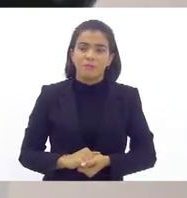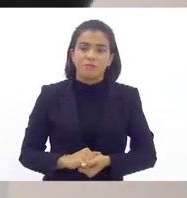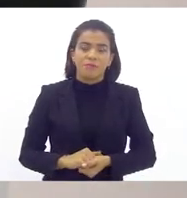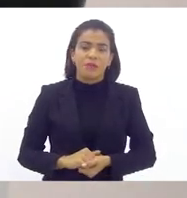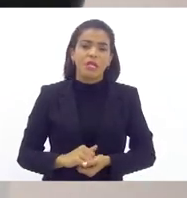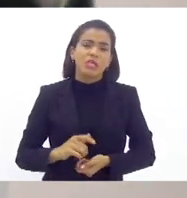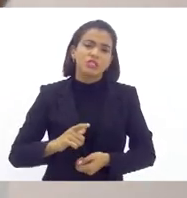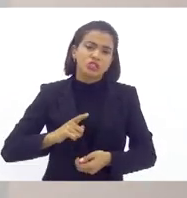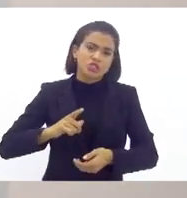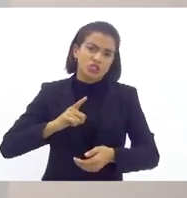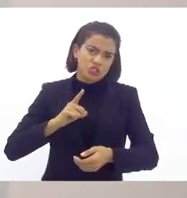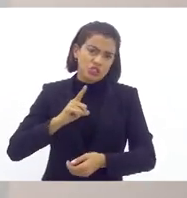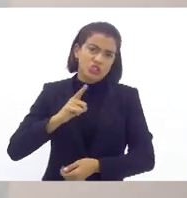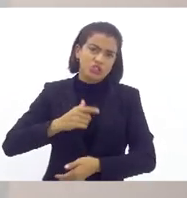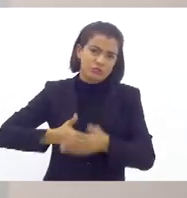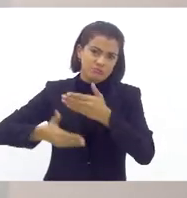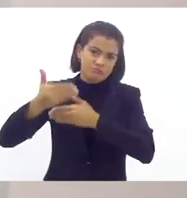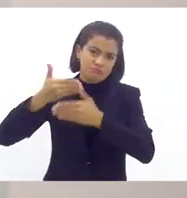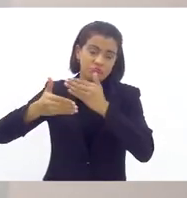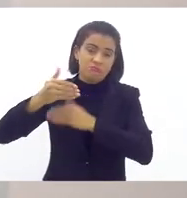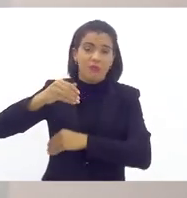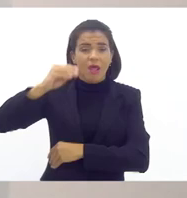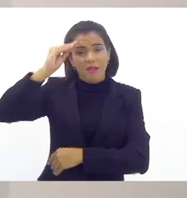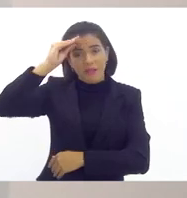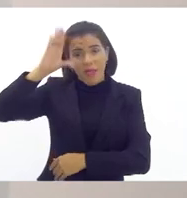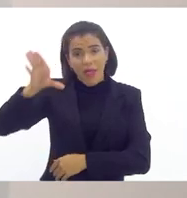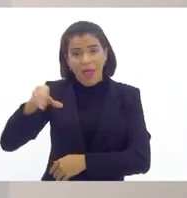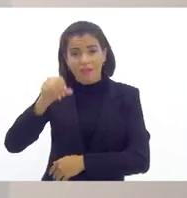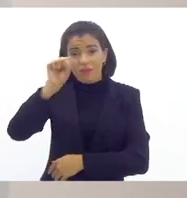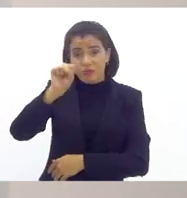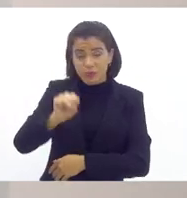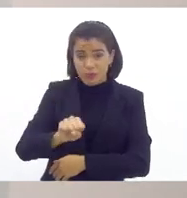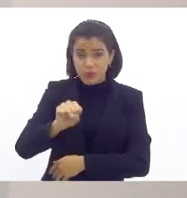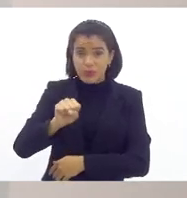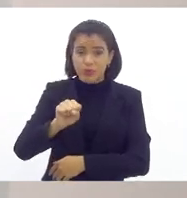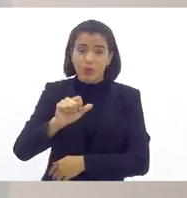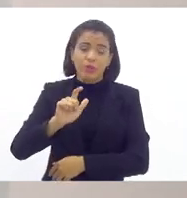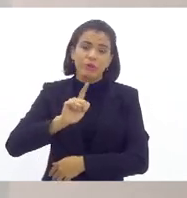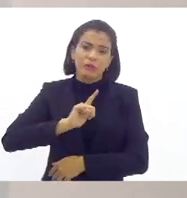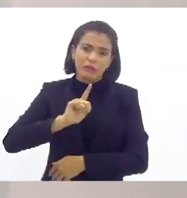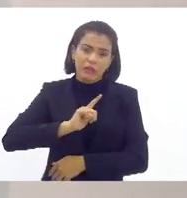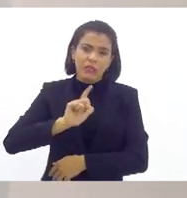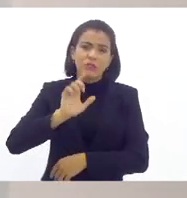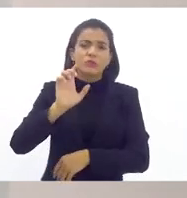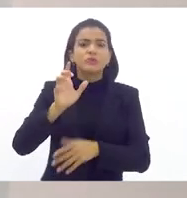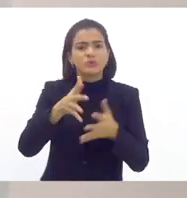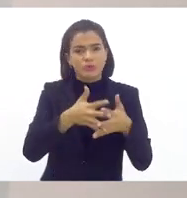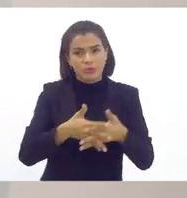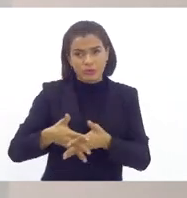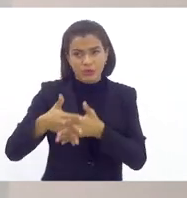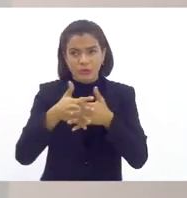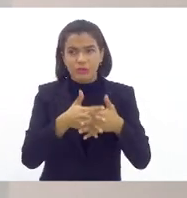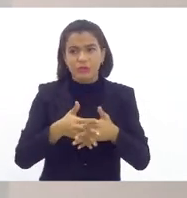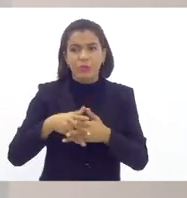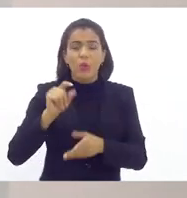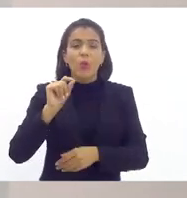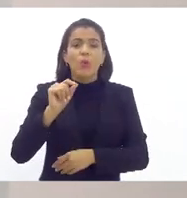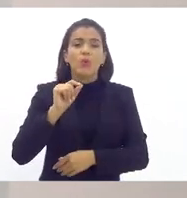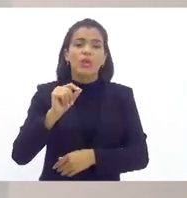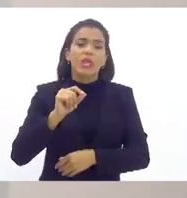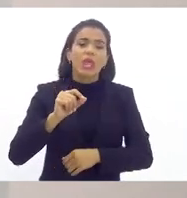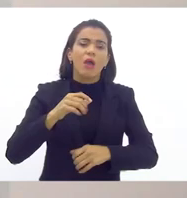existiu fortemente na África do Sul, existe nos Estados Unidos, que são os